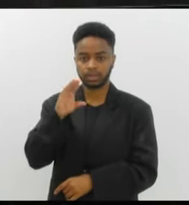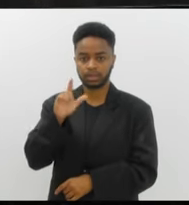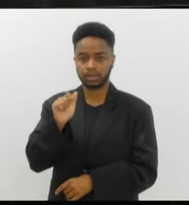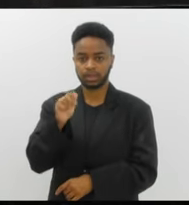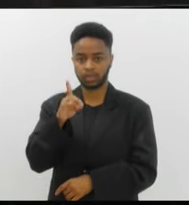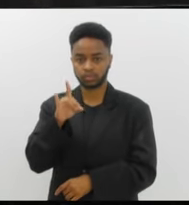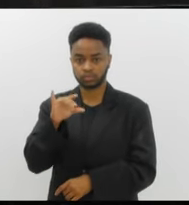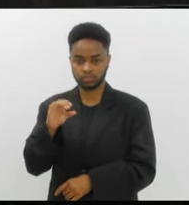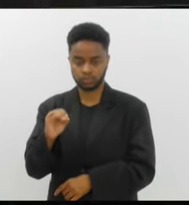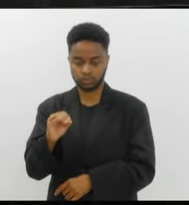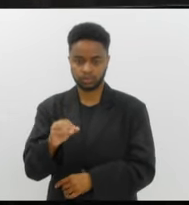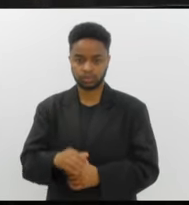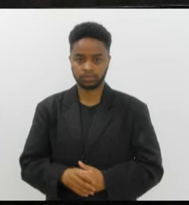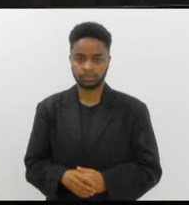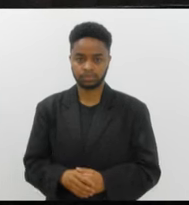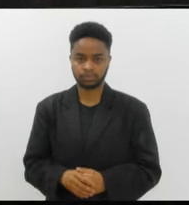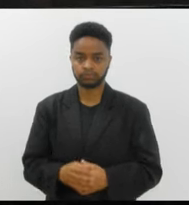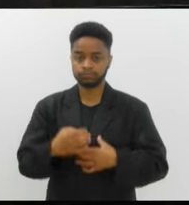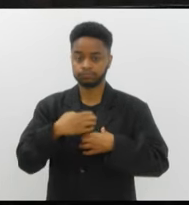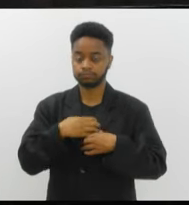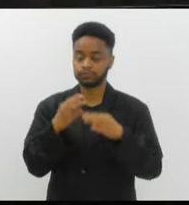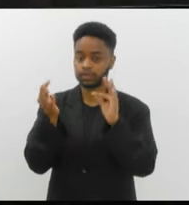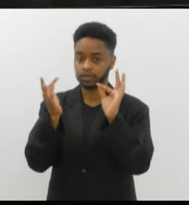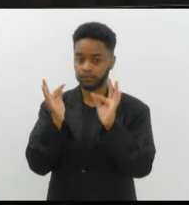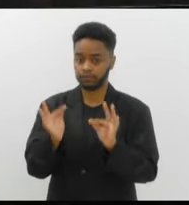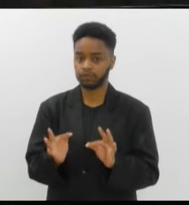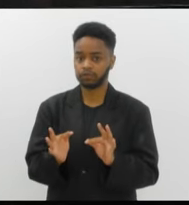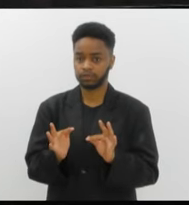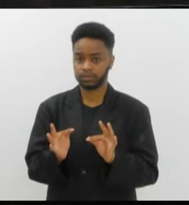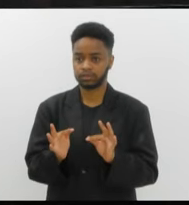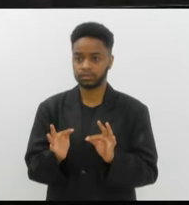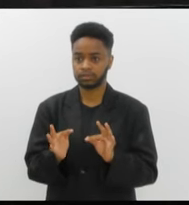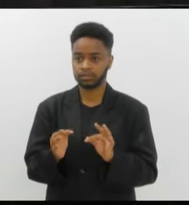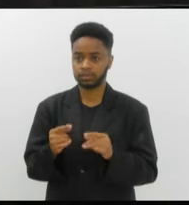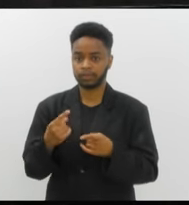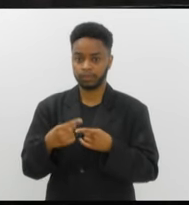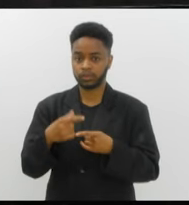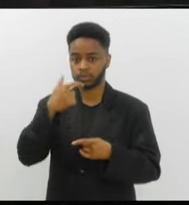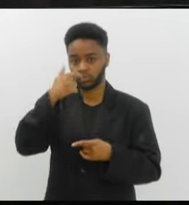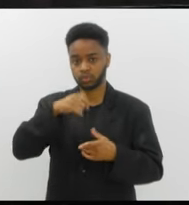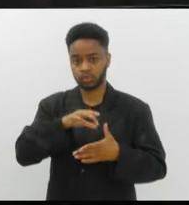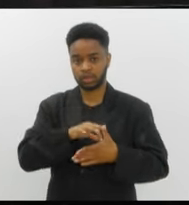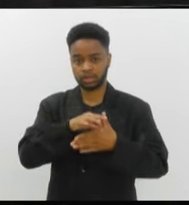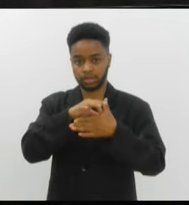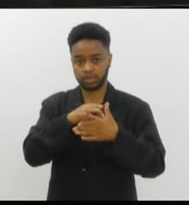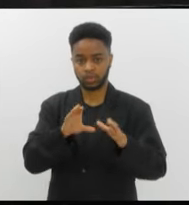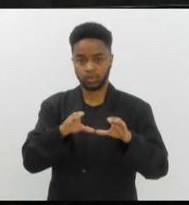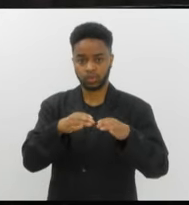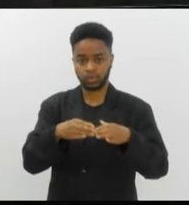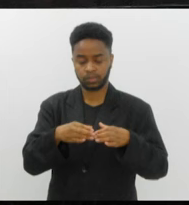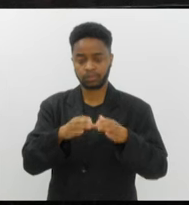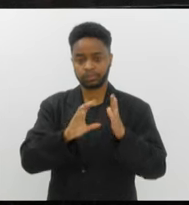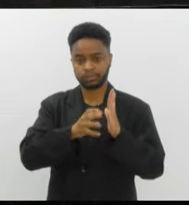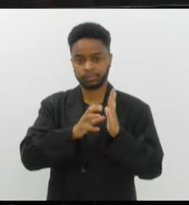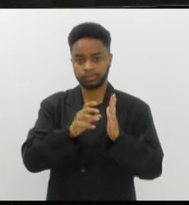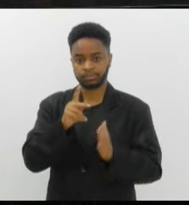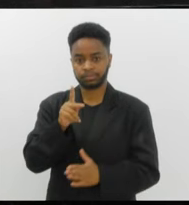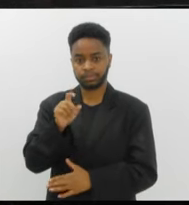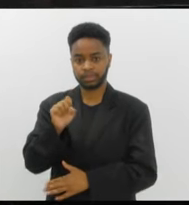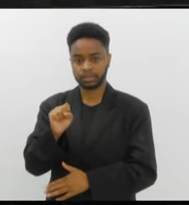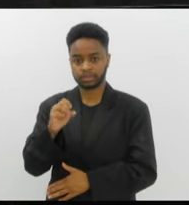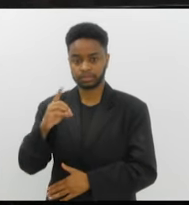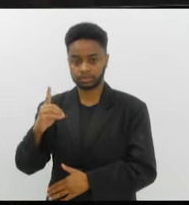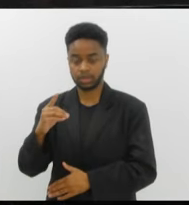a felicidade de liderar a bancada do PSD, que hoje